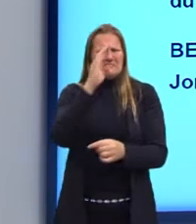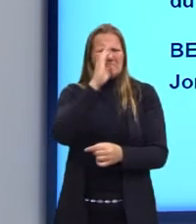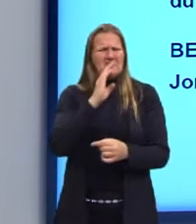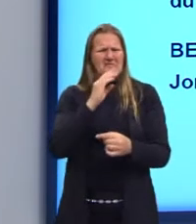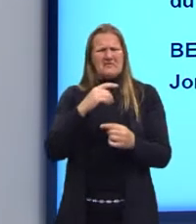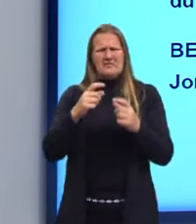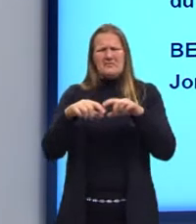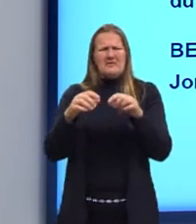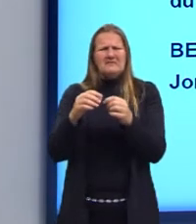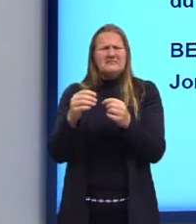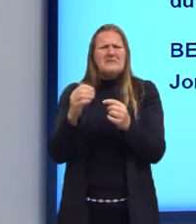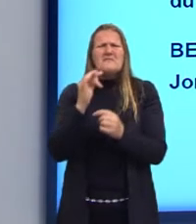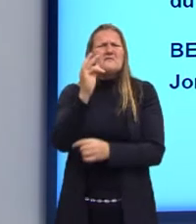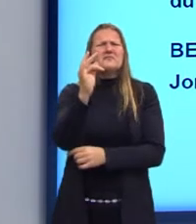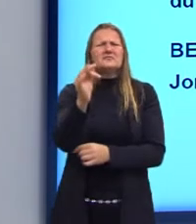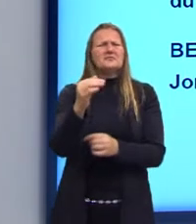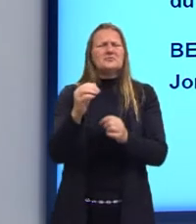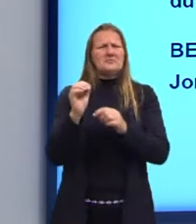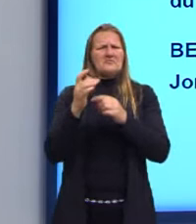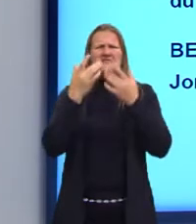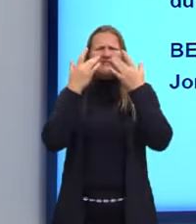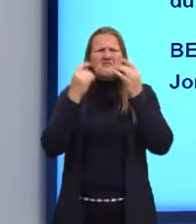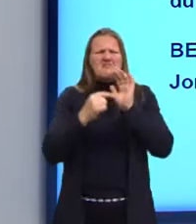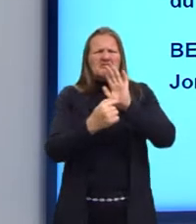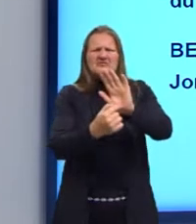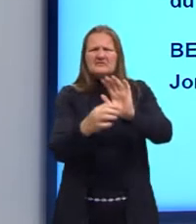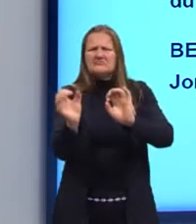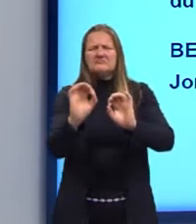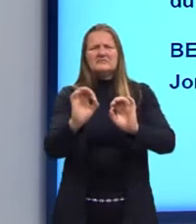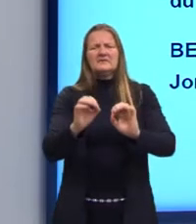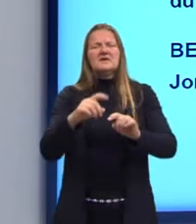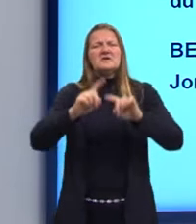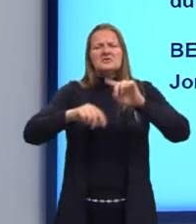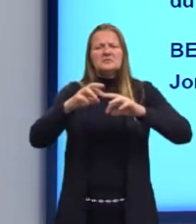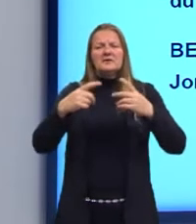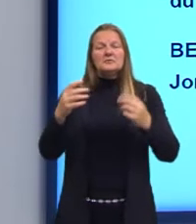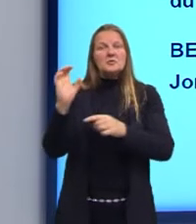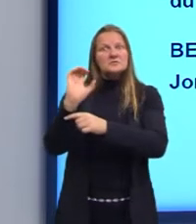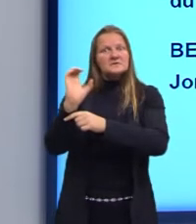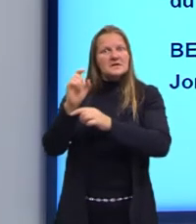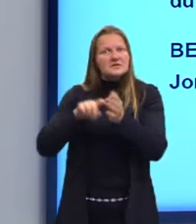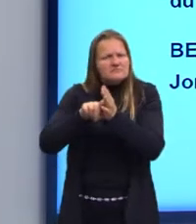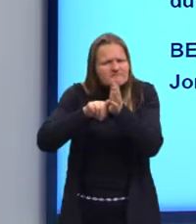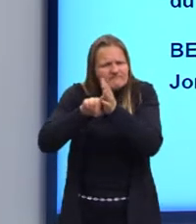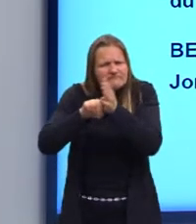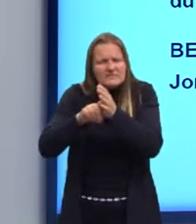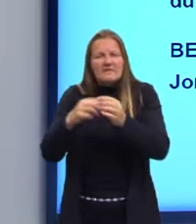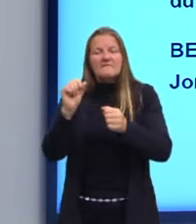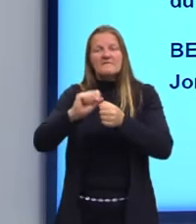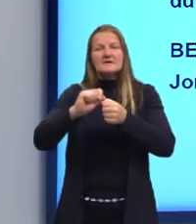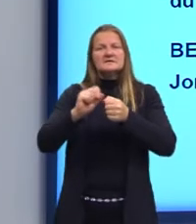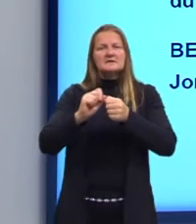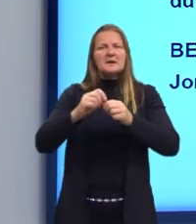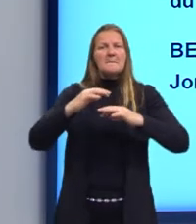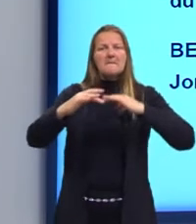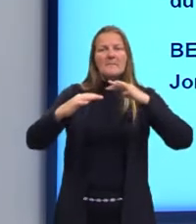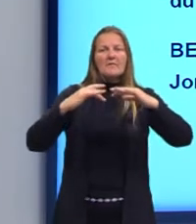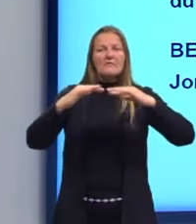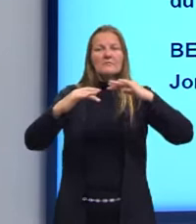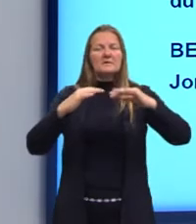o menor futuro como espetáculo eram instrumentos científico para reproduzir o movimento